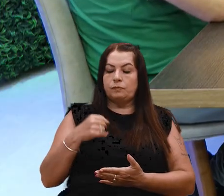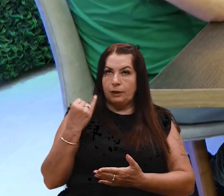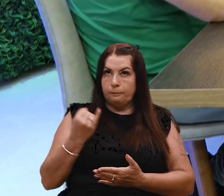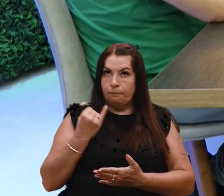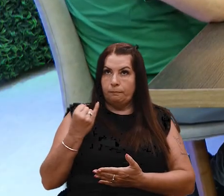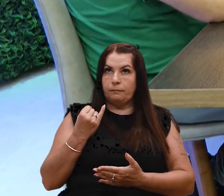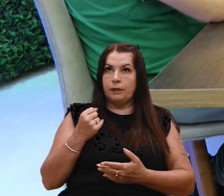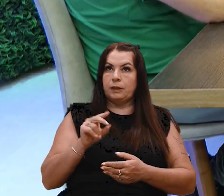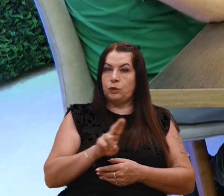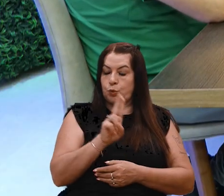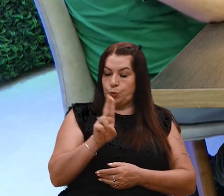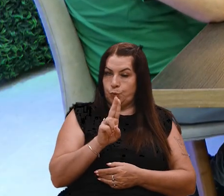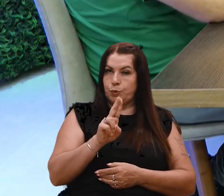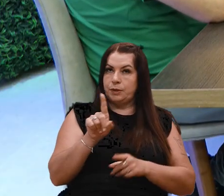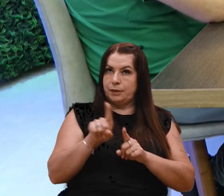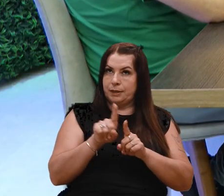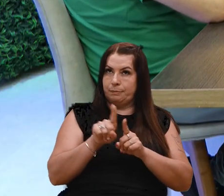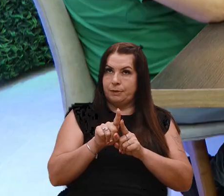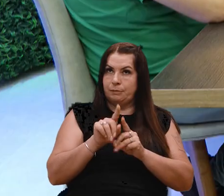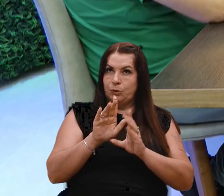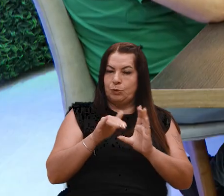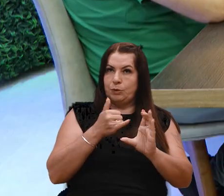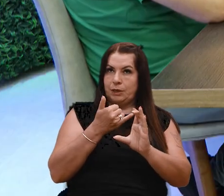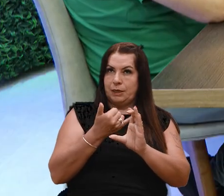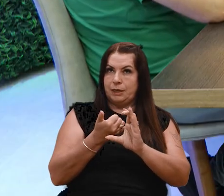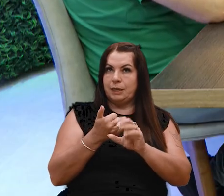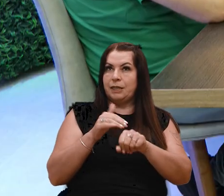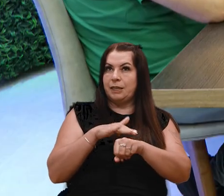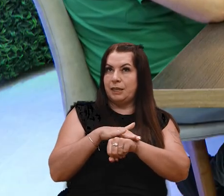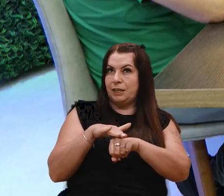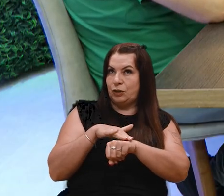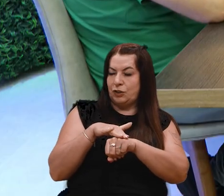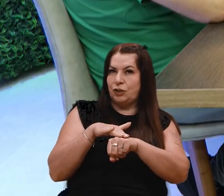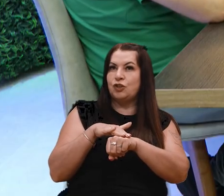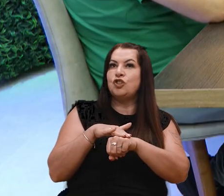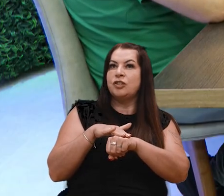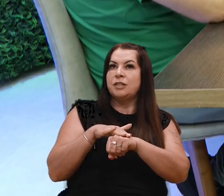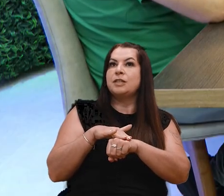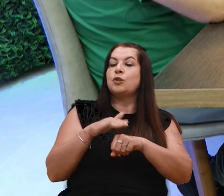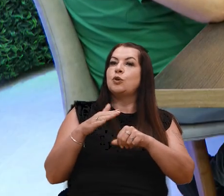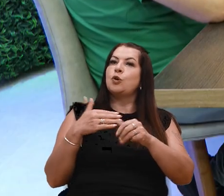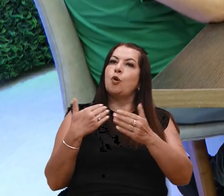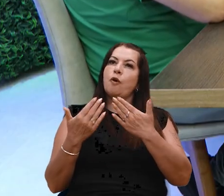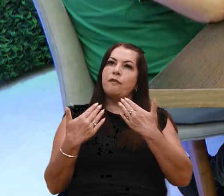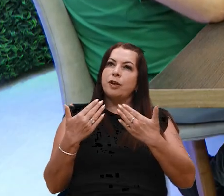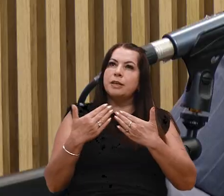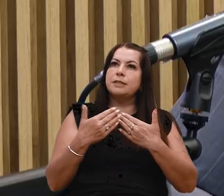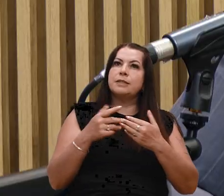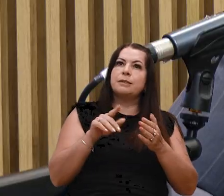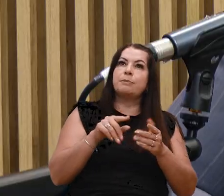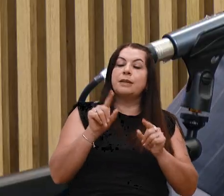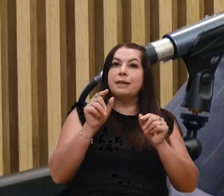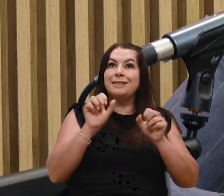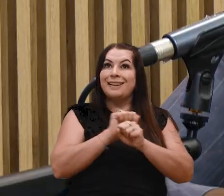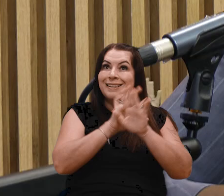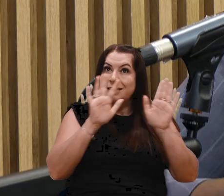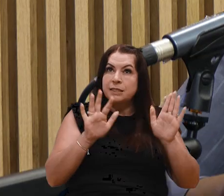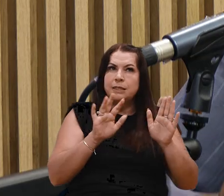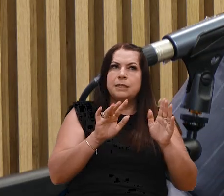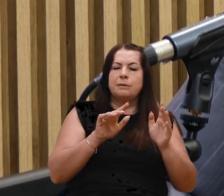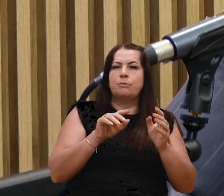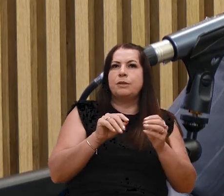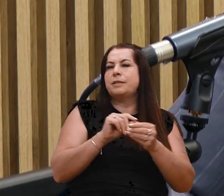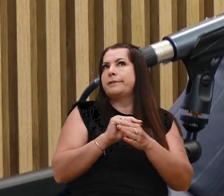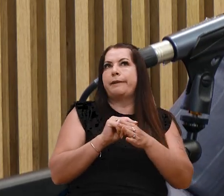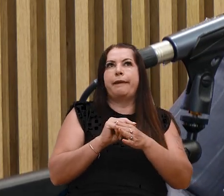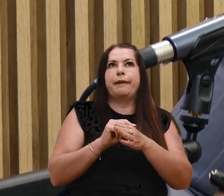gente use também esse canal, né, com Caxias Conversa, né, para esclarecer, como disseste antes, fake news, algumas situações que você precisa